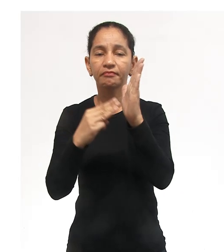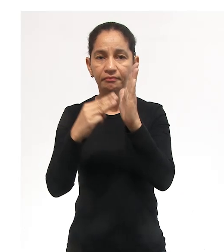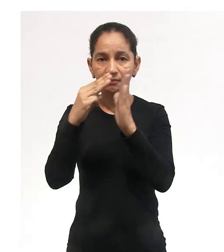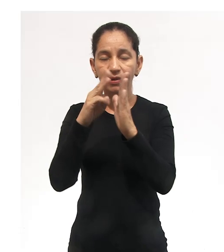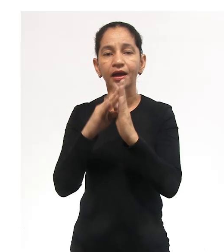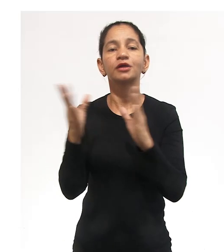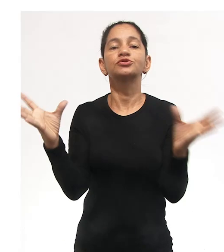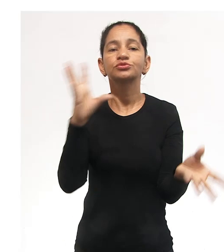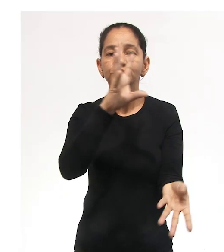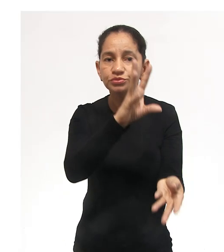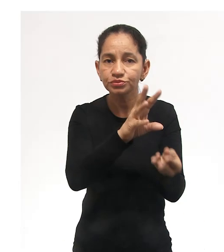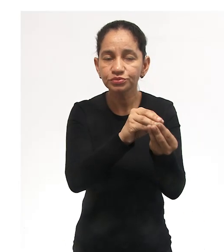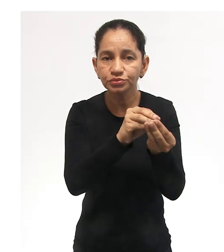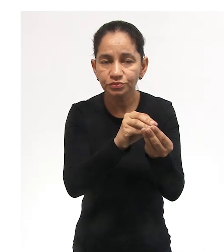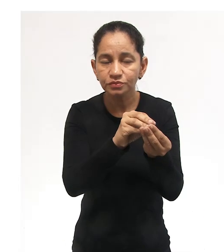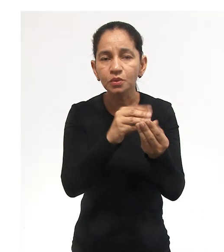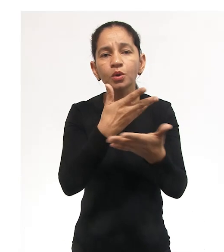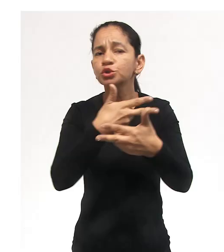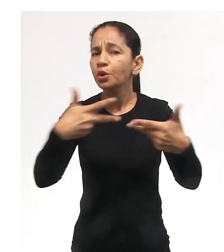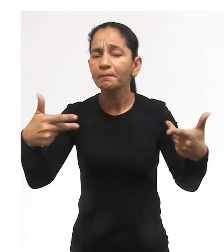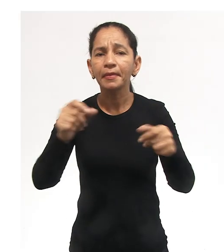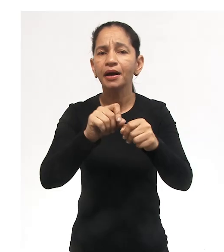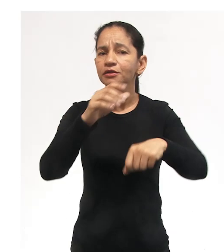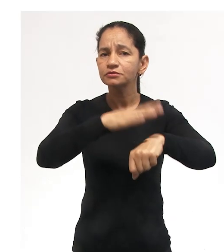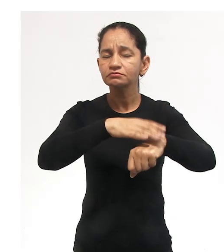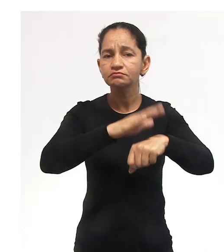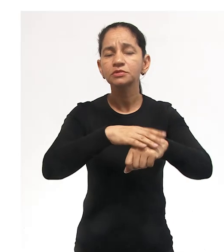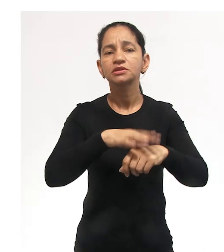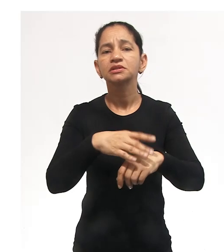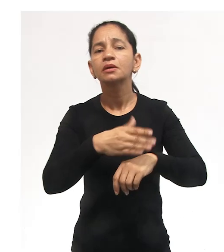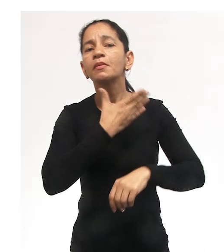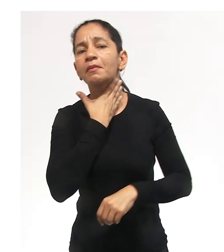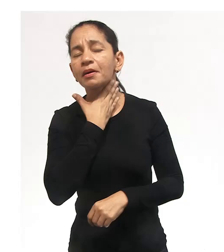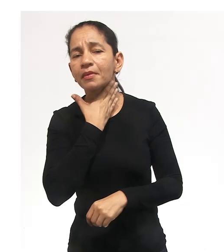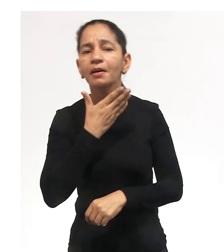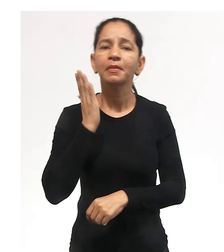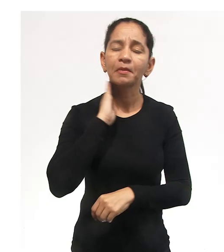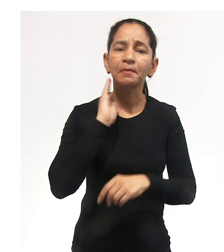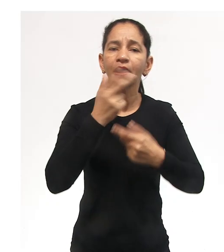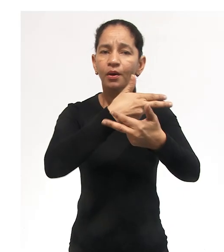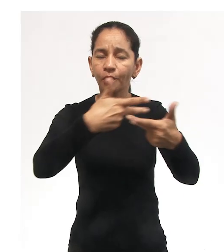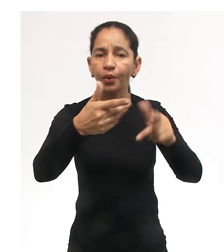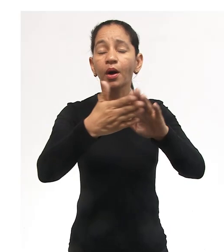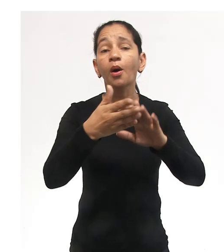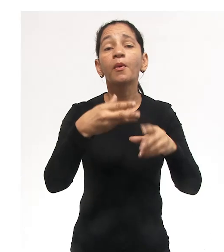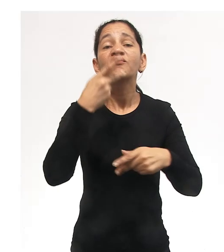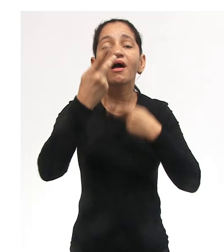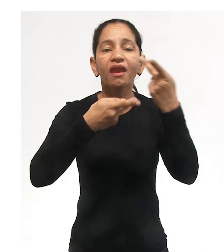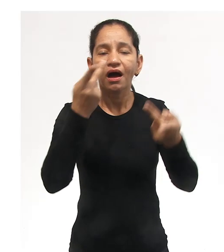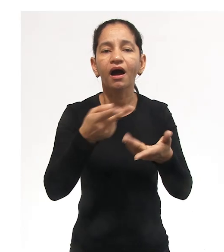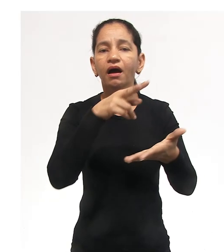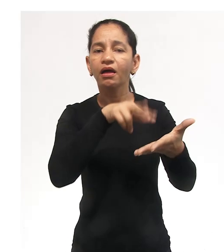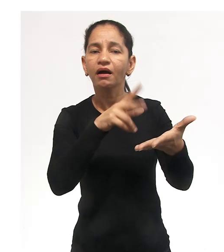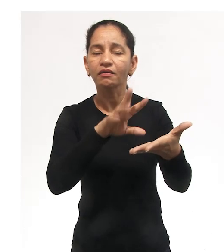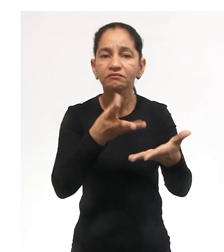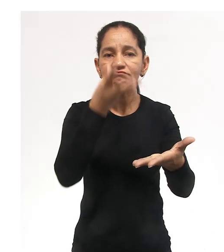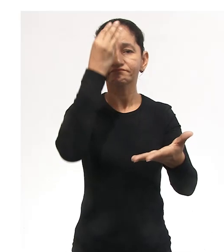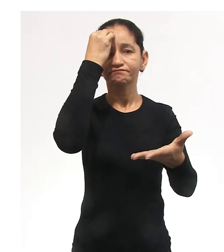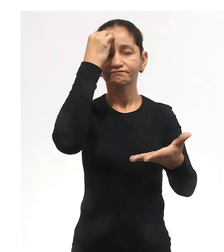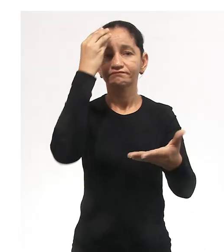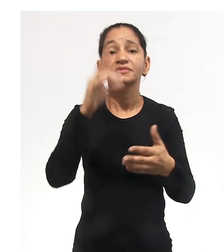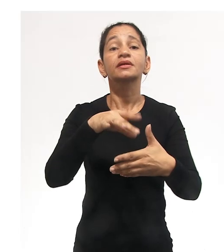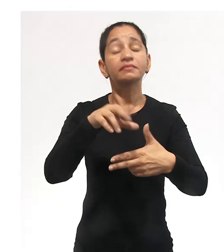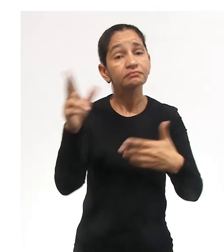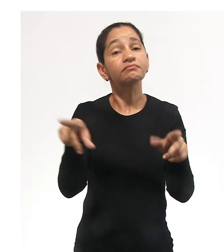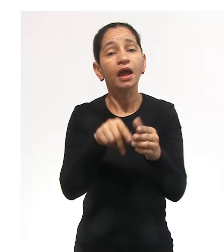métodos sintético, ou soletração, fônico, analítico, o alfabético. Nós temos